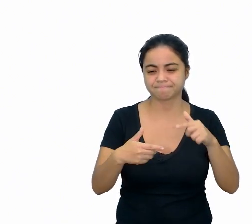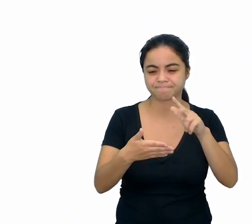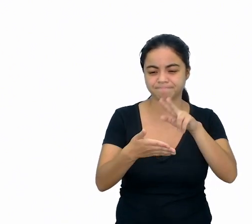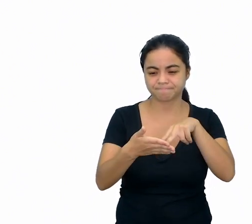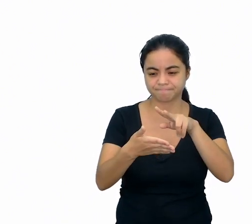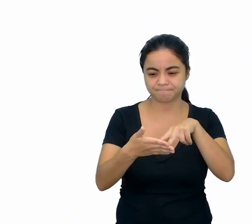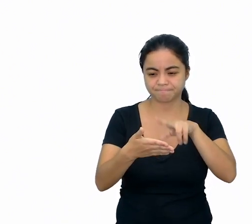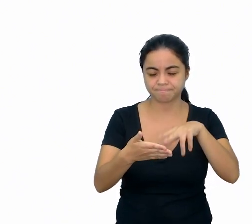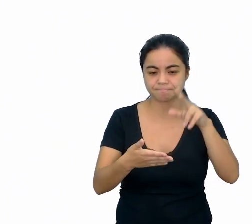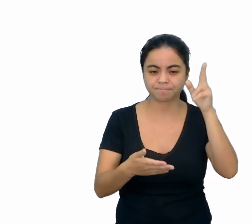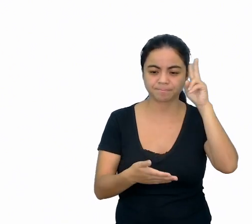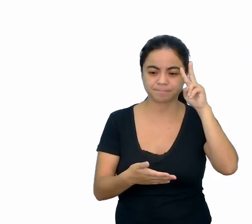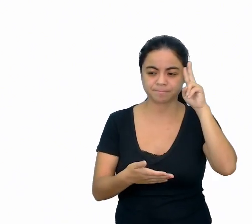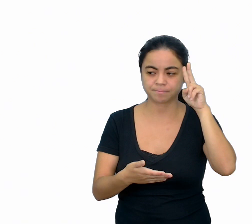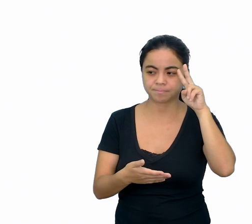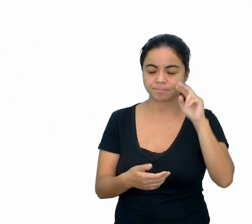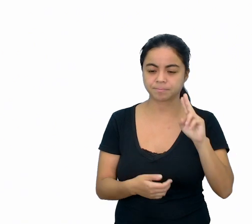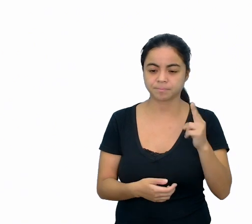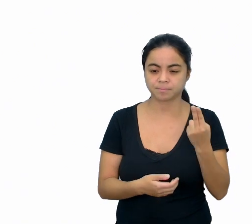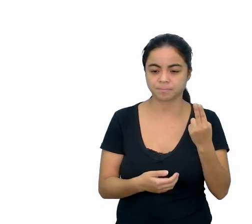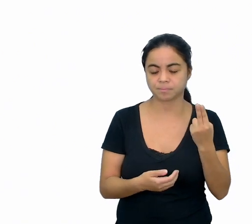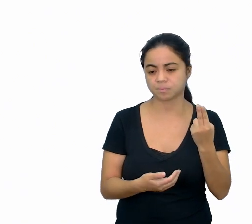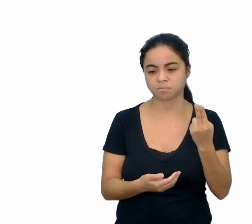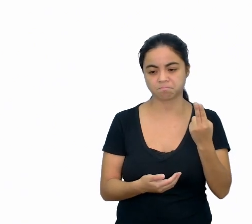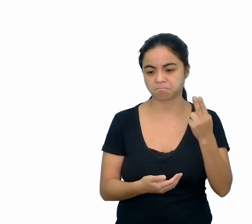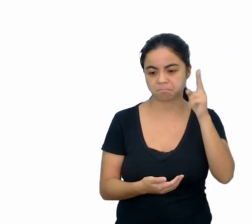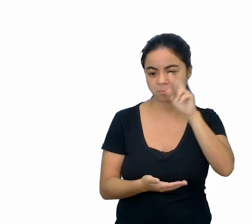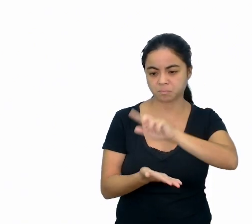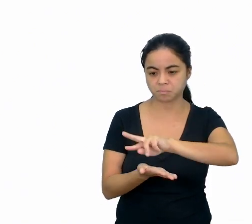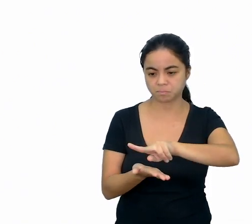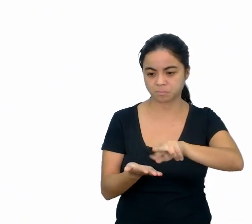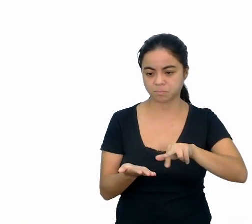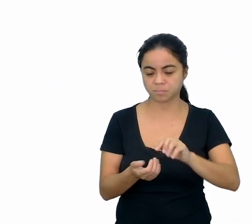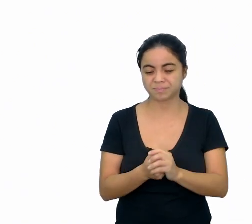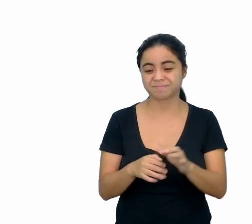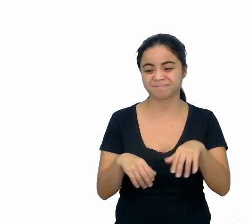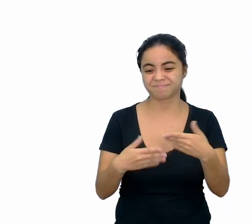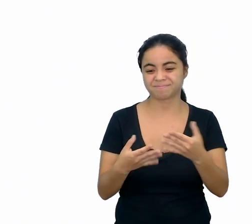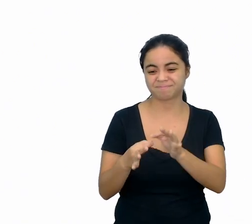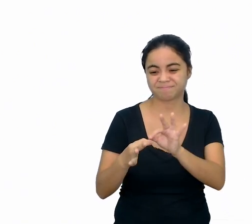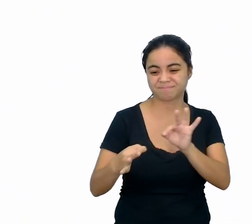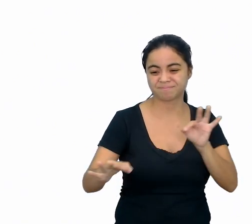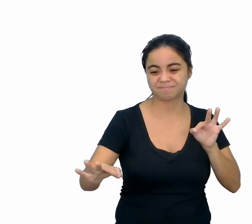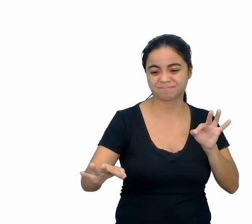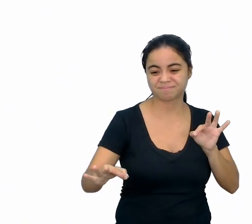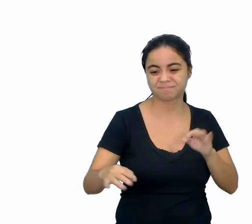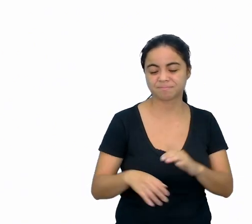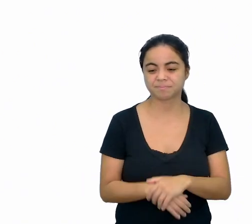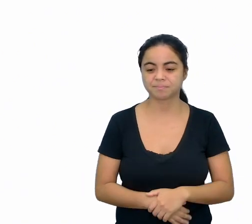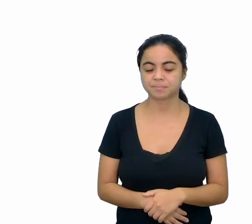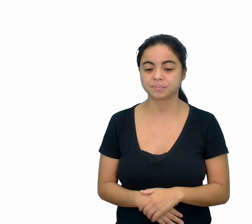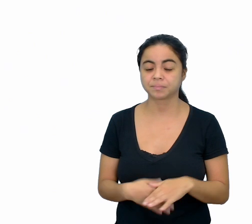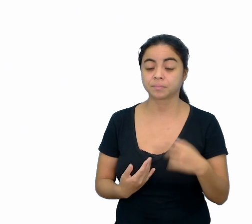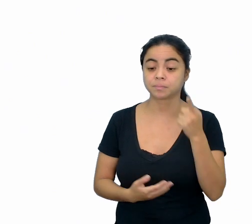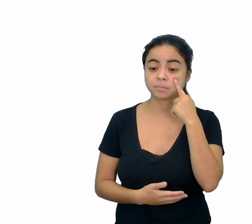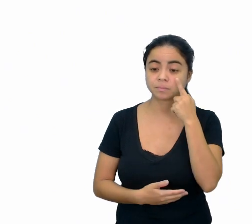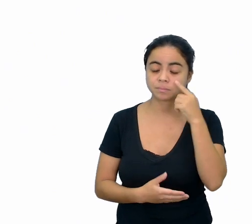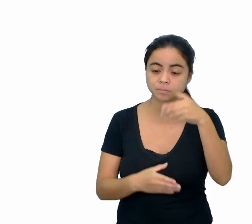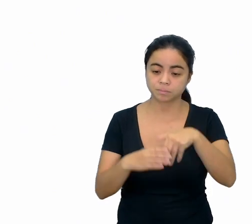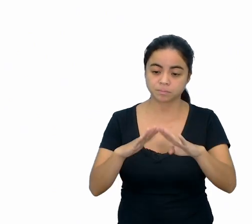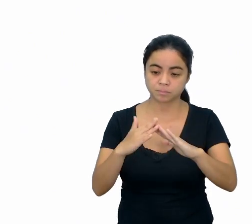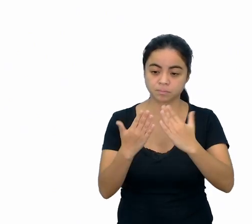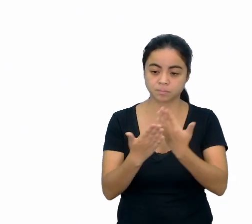dos contos ou de outros gêneros. Aliás, eles ficaram muito distantes. E tenho observado na escola que